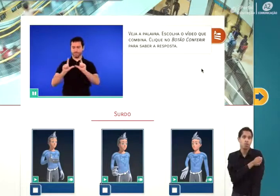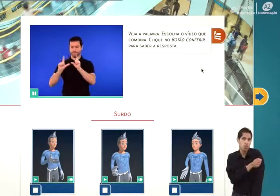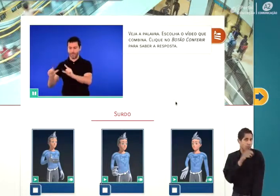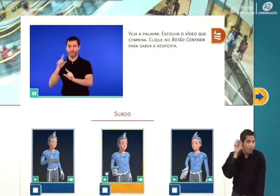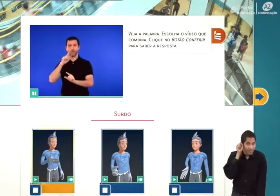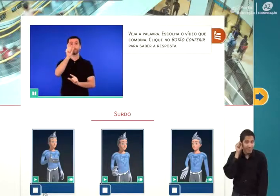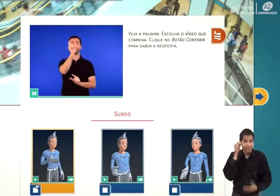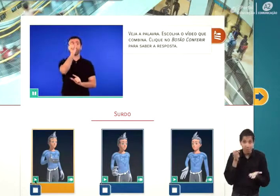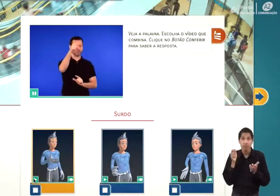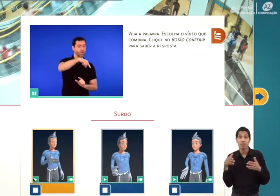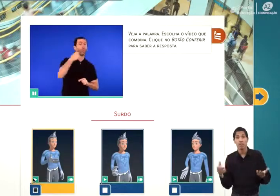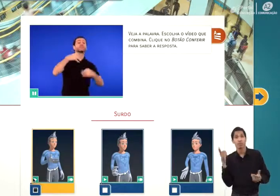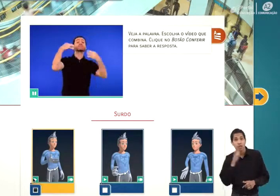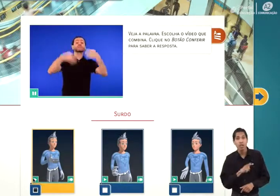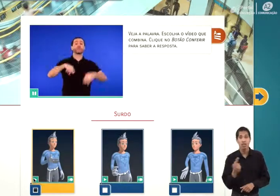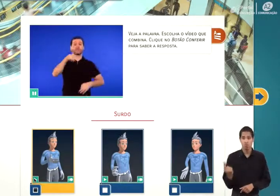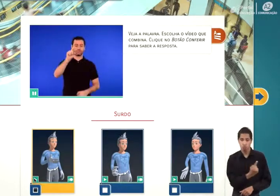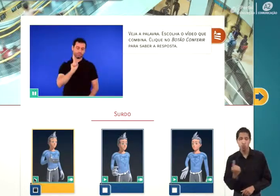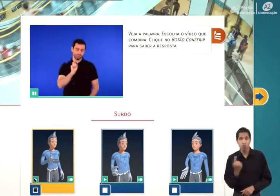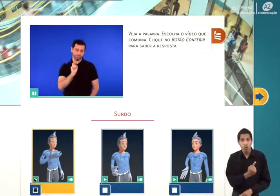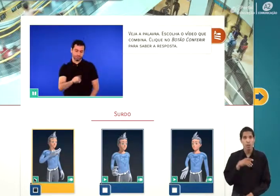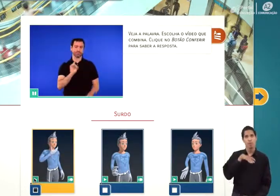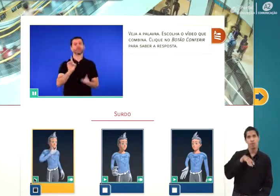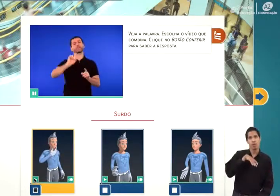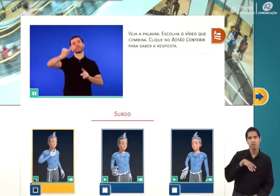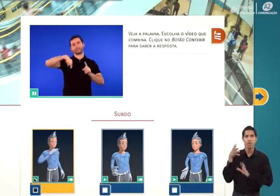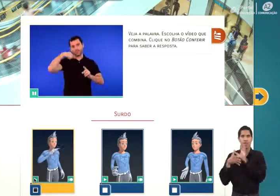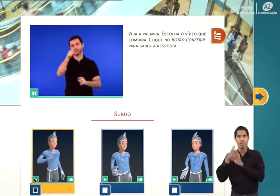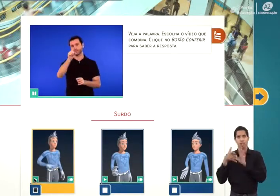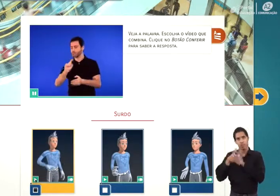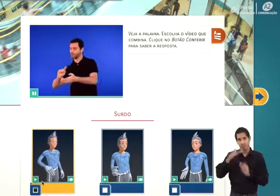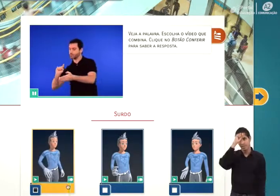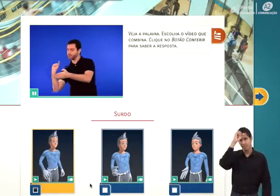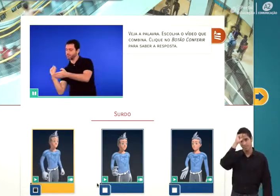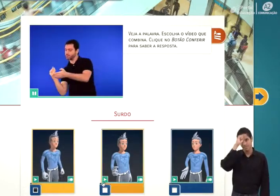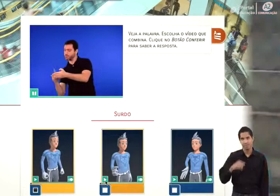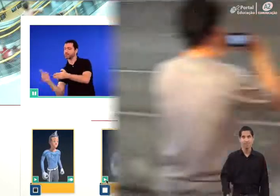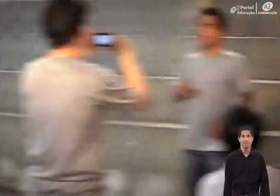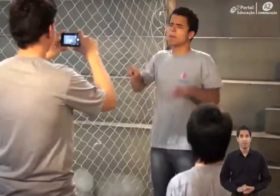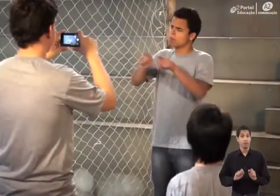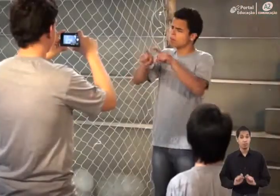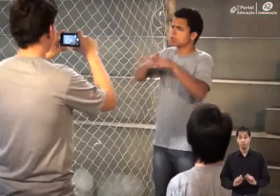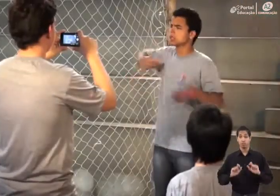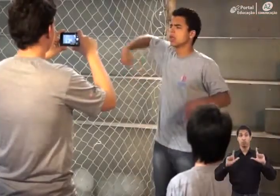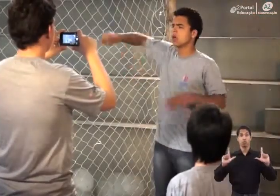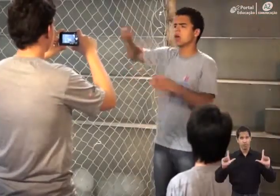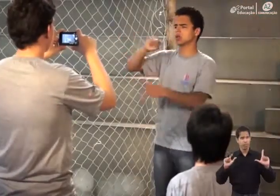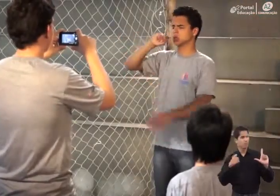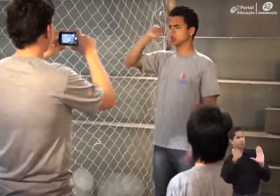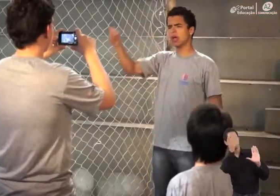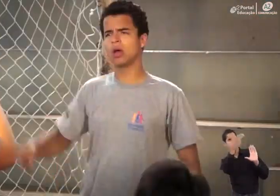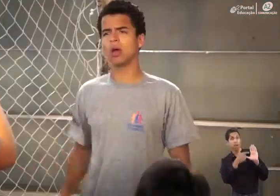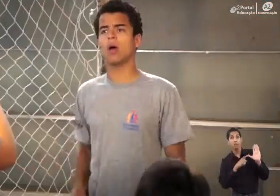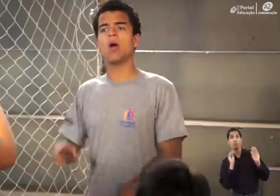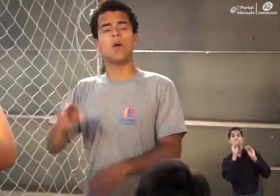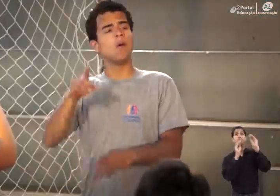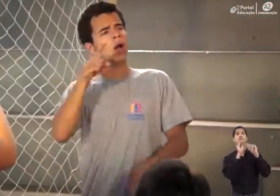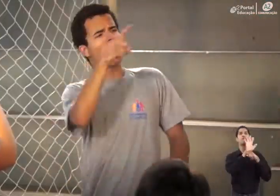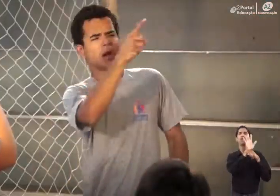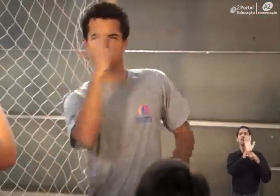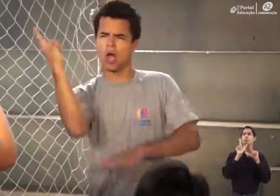rede, de maneira a inserir ambos, tanto na língua portuguesa quanto na língua brasileira de sinais. A plataforma é toda ilustrada, com muitos